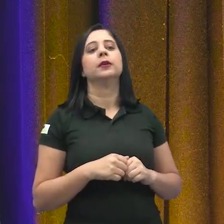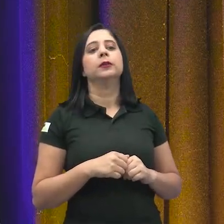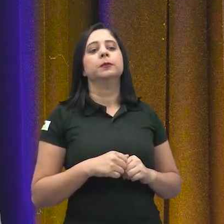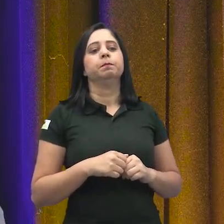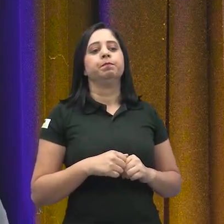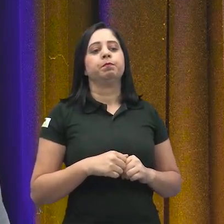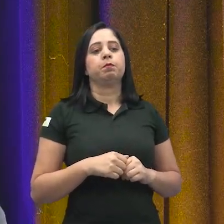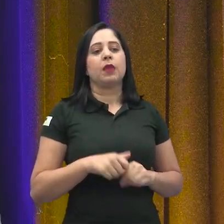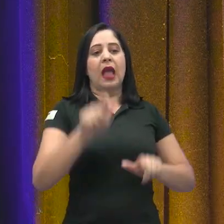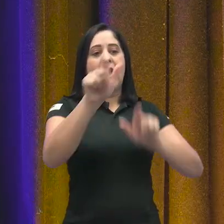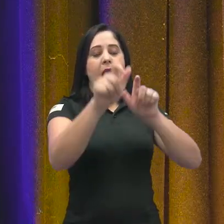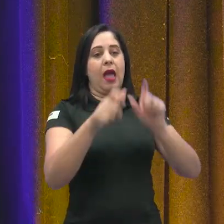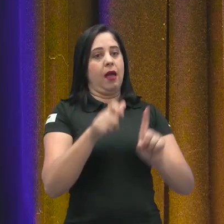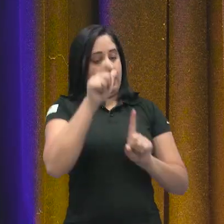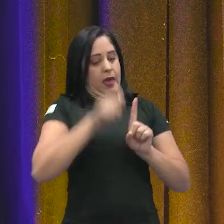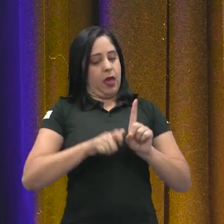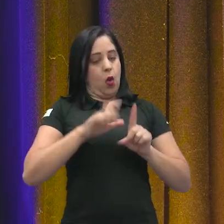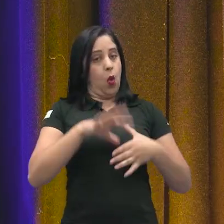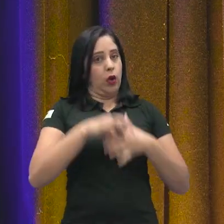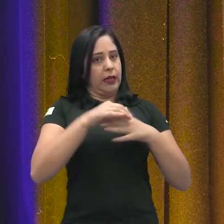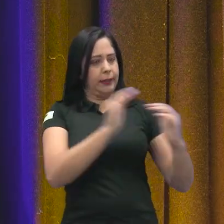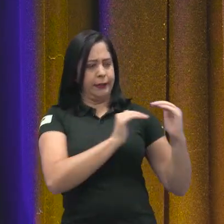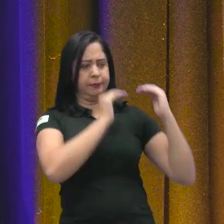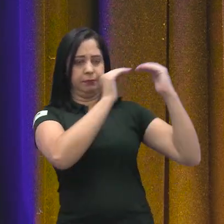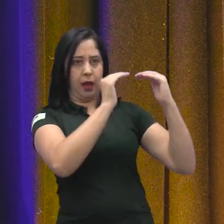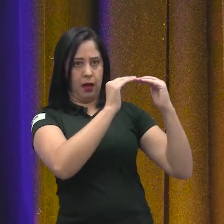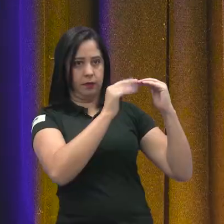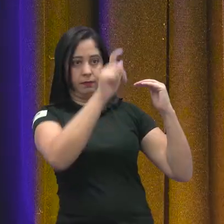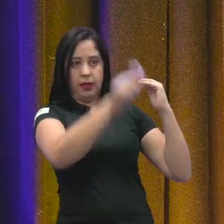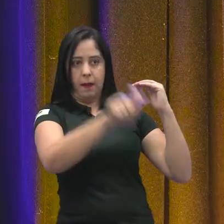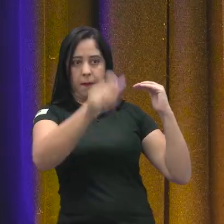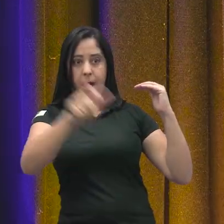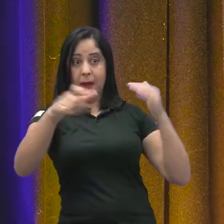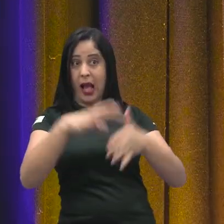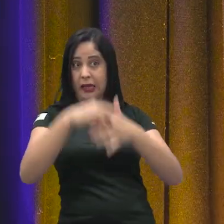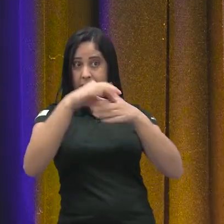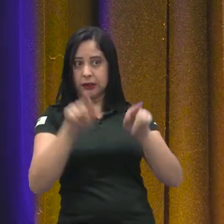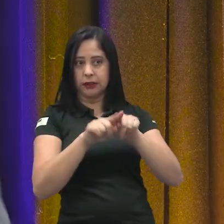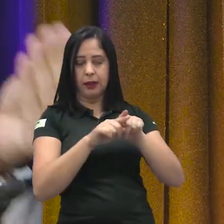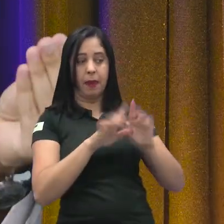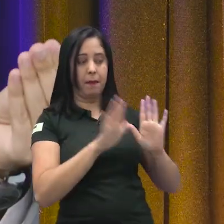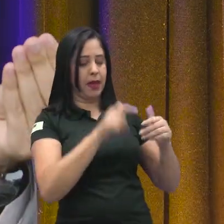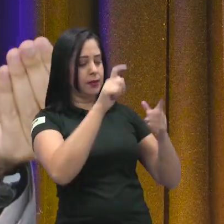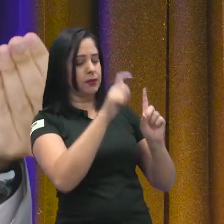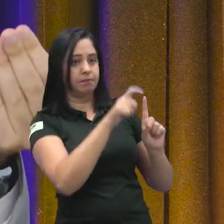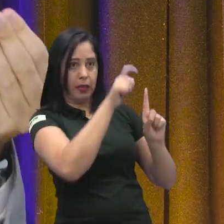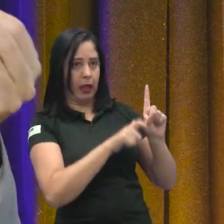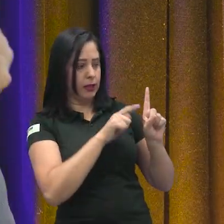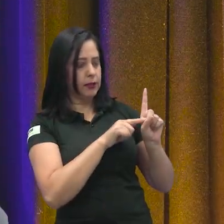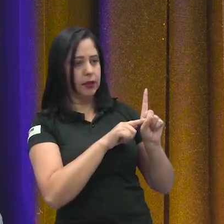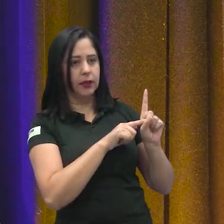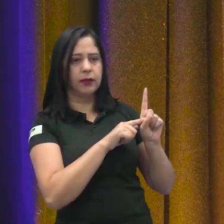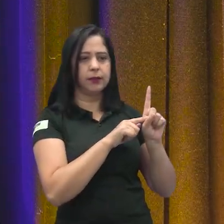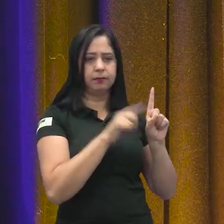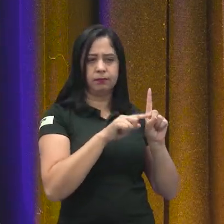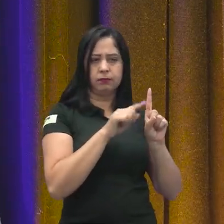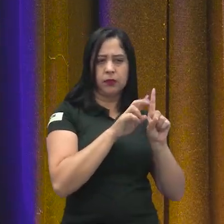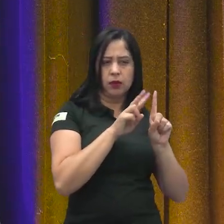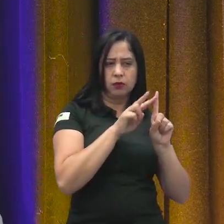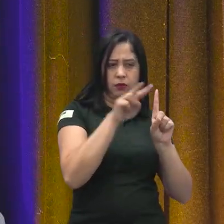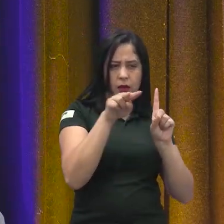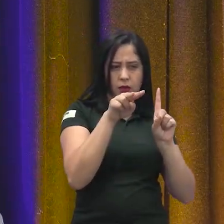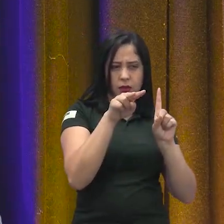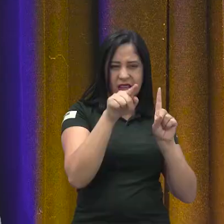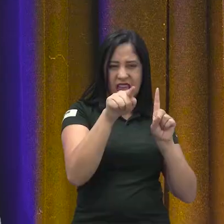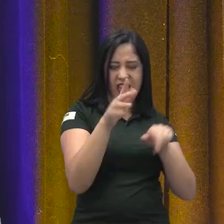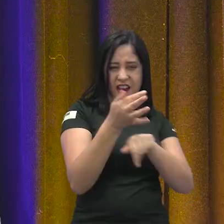pessoa que está com você há muitos anos ou domina aquela atividade, mas está dependendo da pessoa. Então, quando eu vejo que é um líder que se ele entra